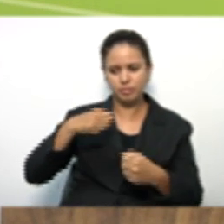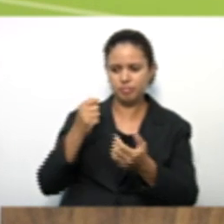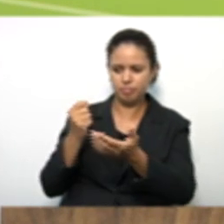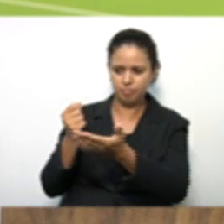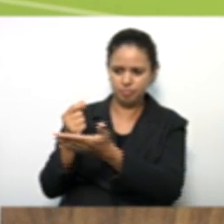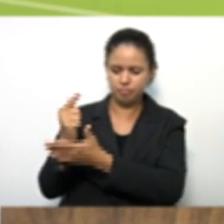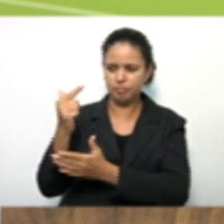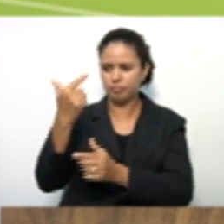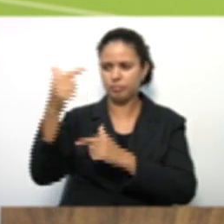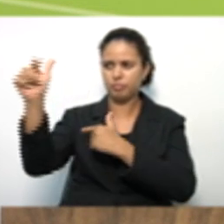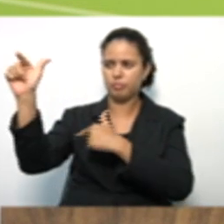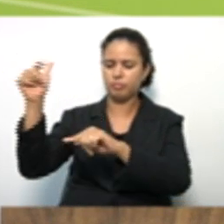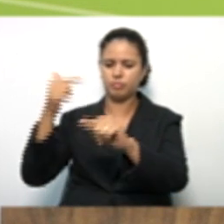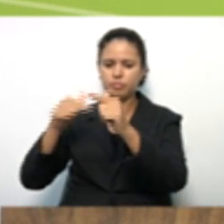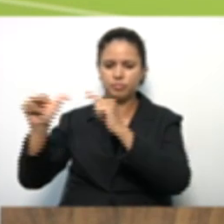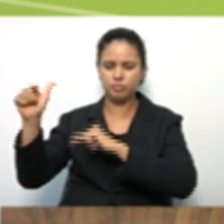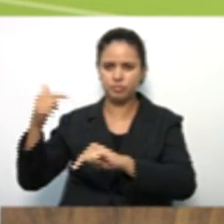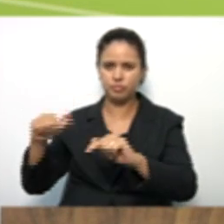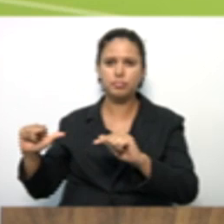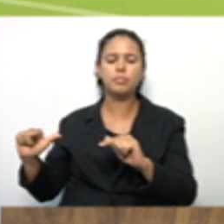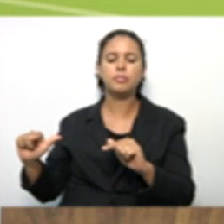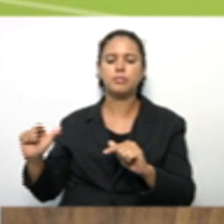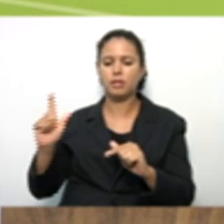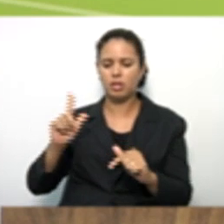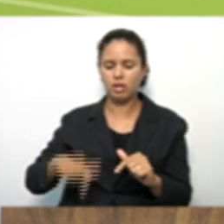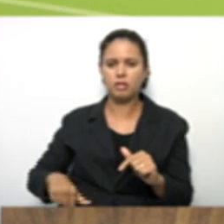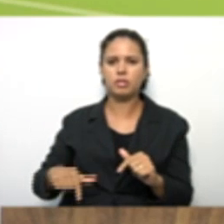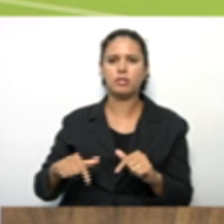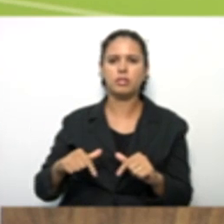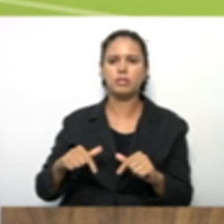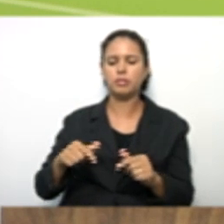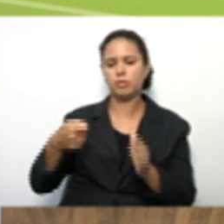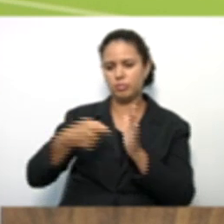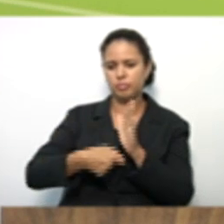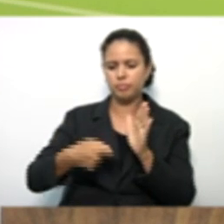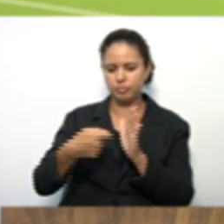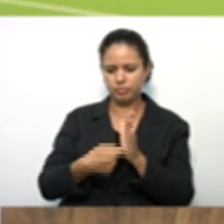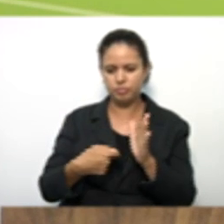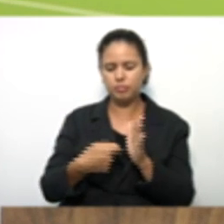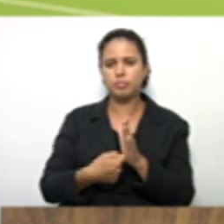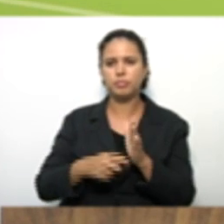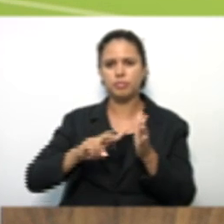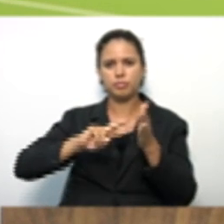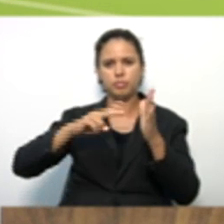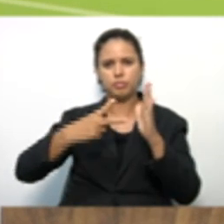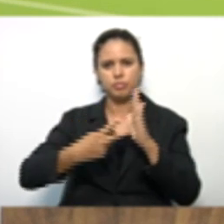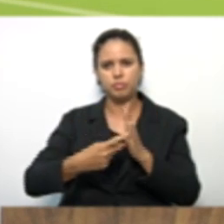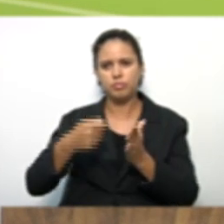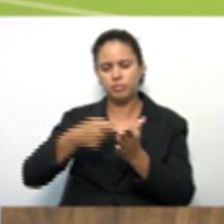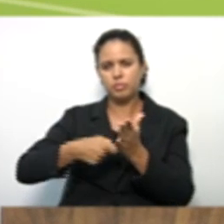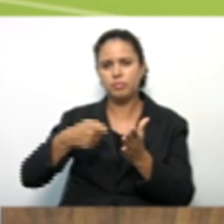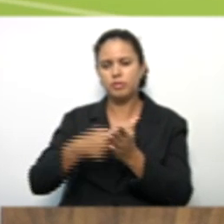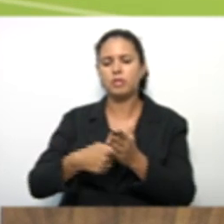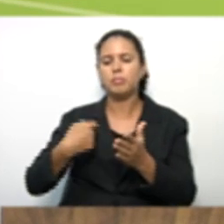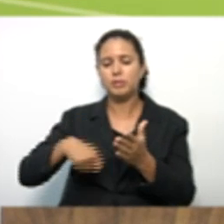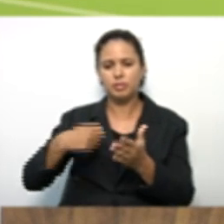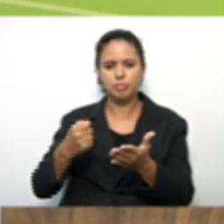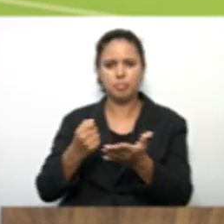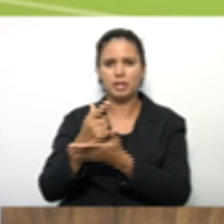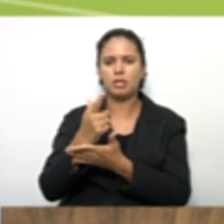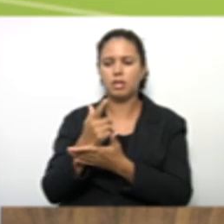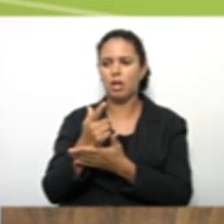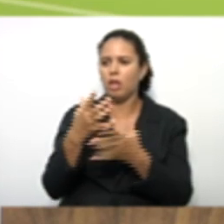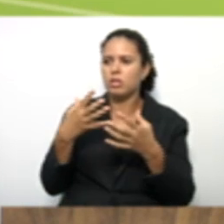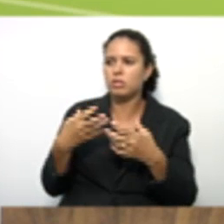pessoas que não a própria cooperativa, isso é obrigação. É a dívida que deve ser paga, não é opcional,